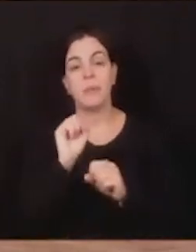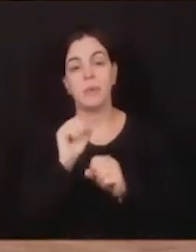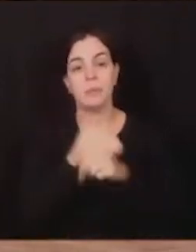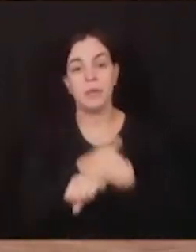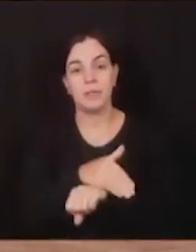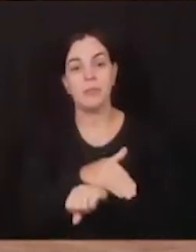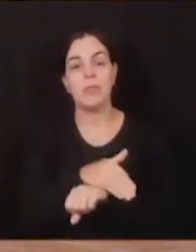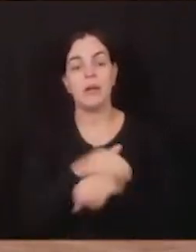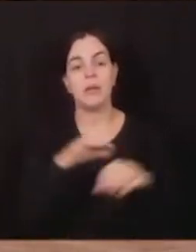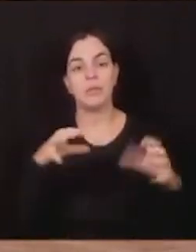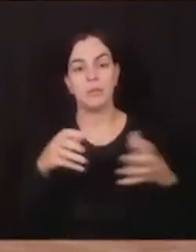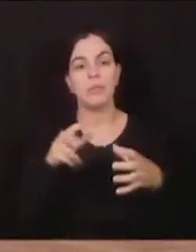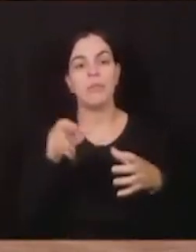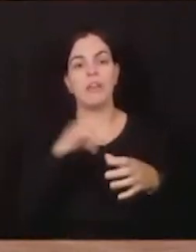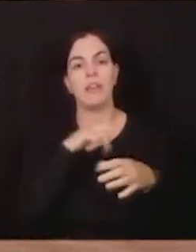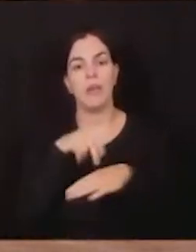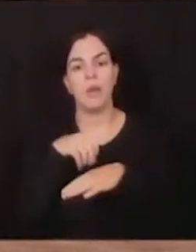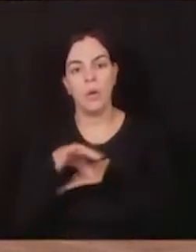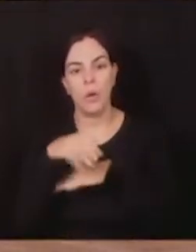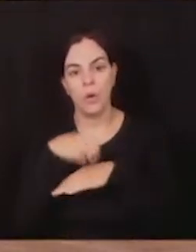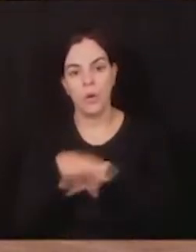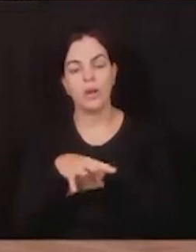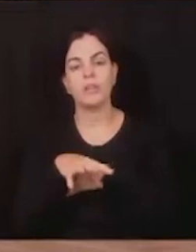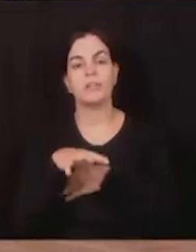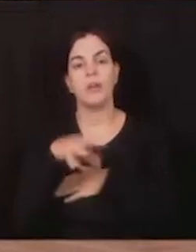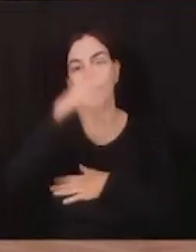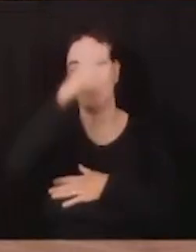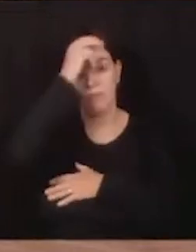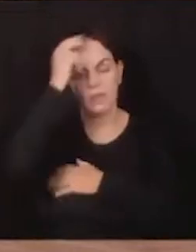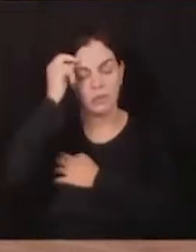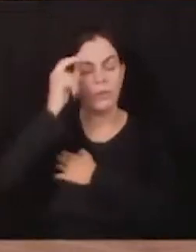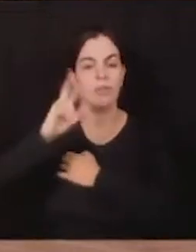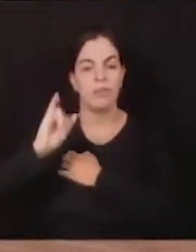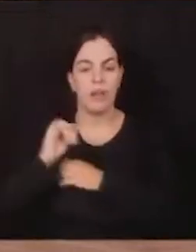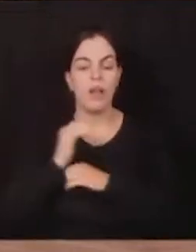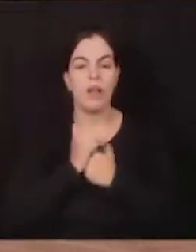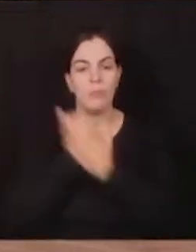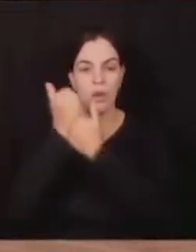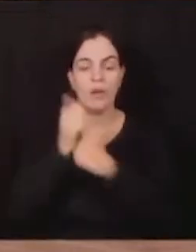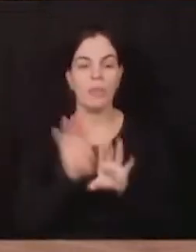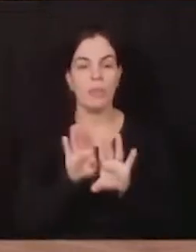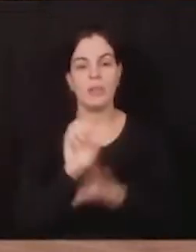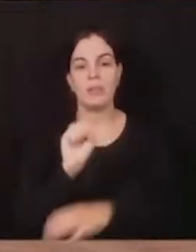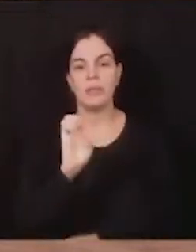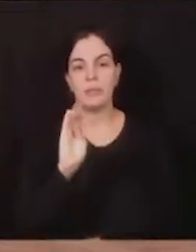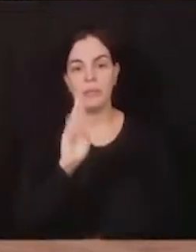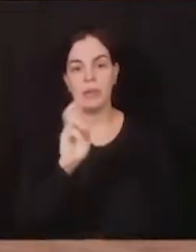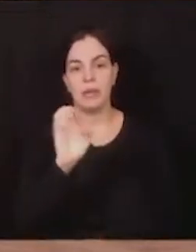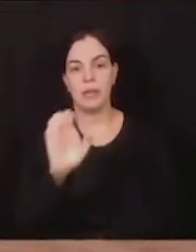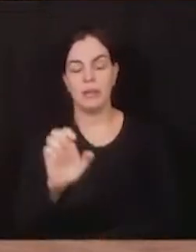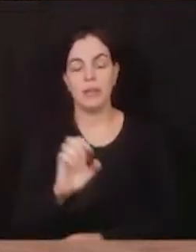a orientação da Prefeitura e do SEBRAE. Também é importante anunciarmos aqui, nós votamos